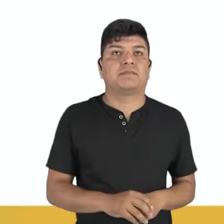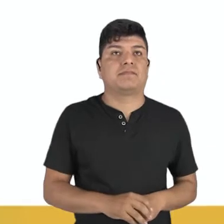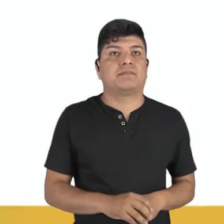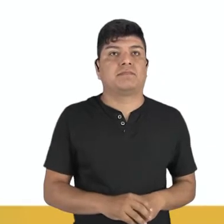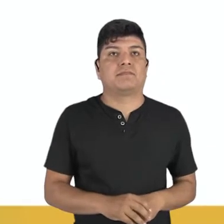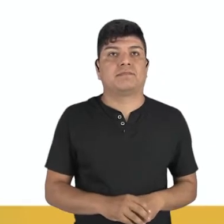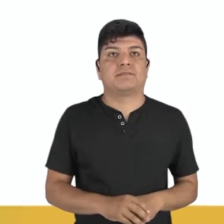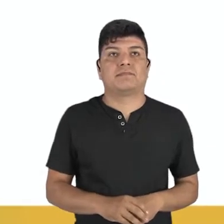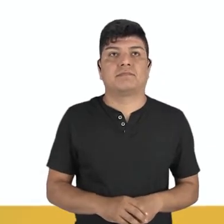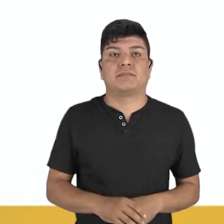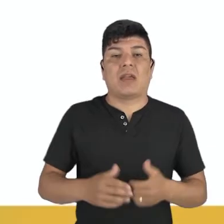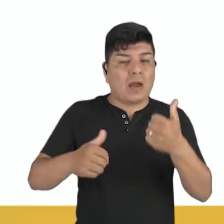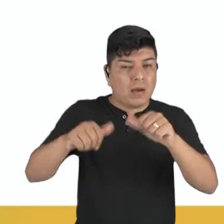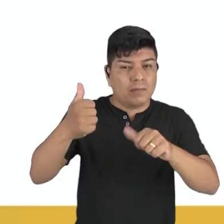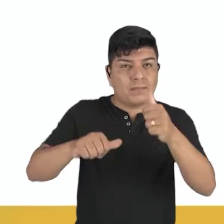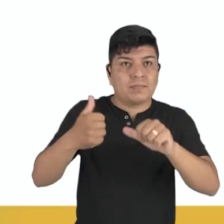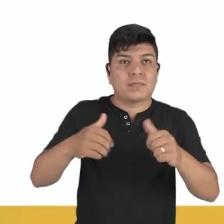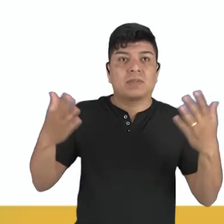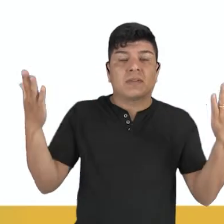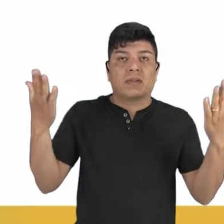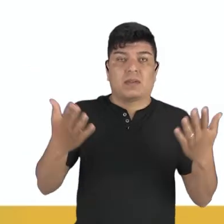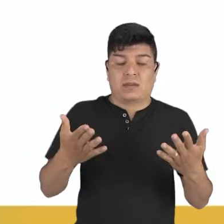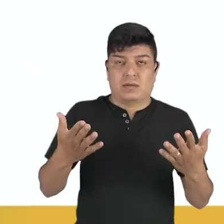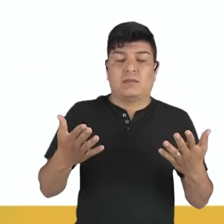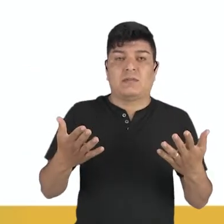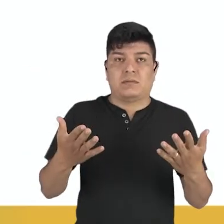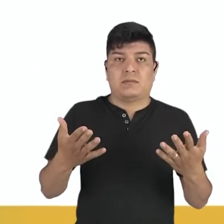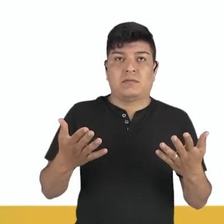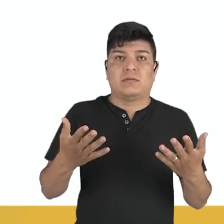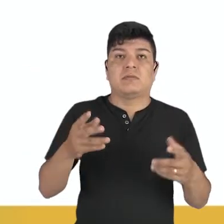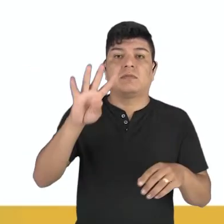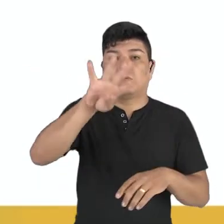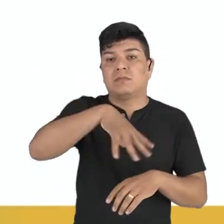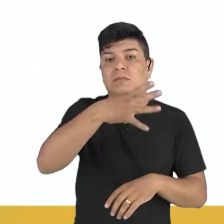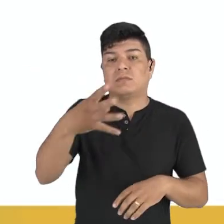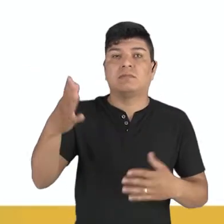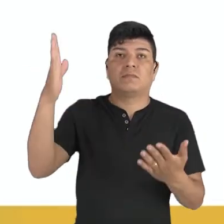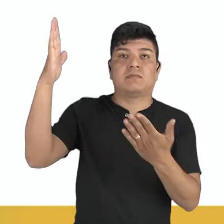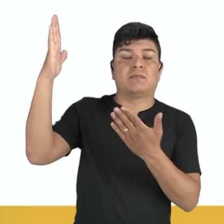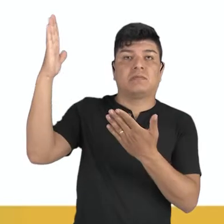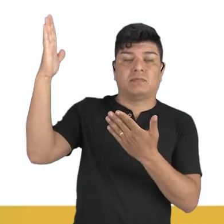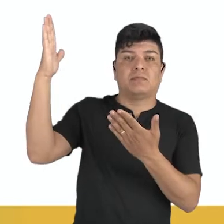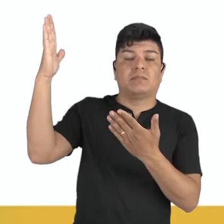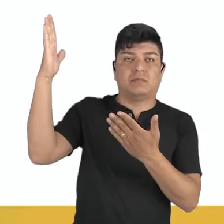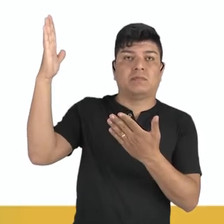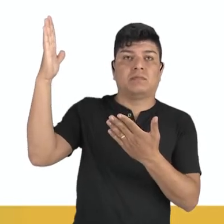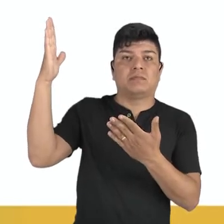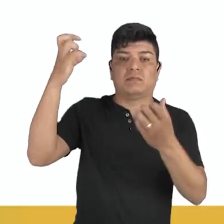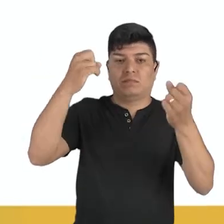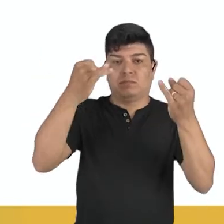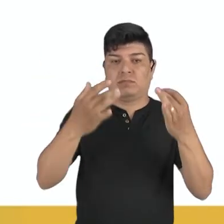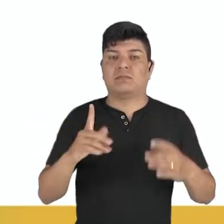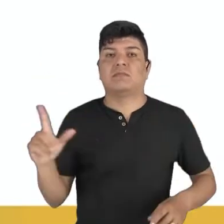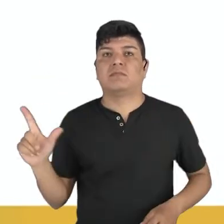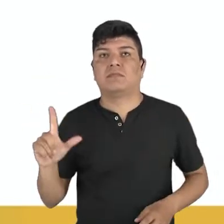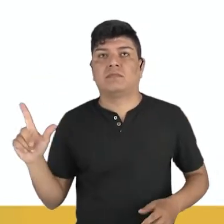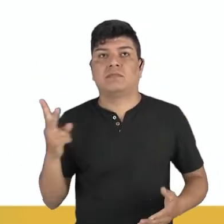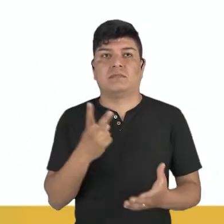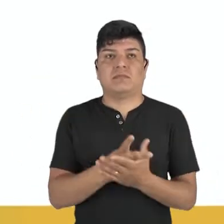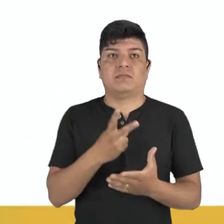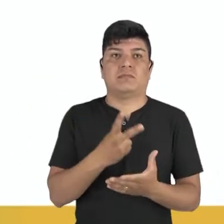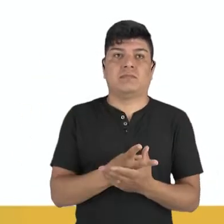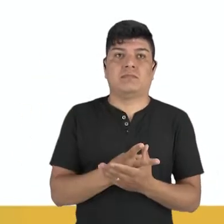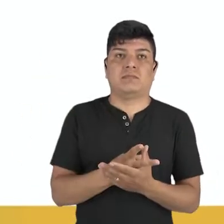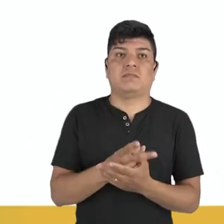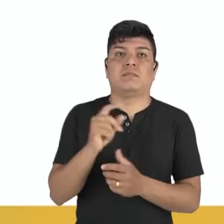eu quero que vocês analisem aí não toda agora uma cronologia quando nós falamos da literatura sempre nós sempre